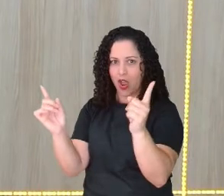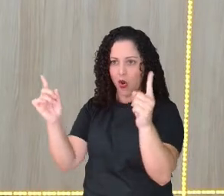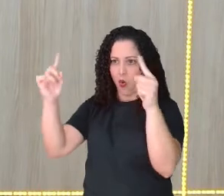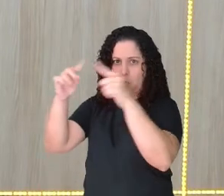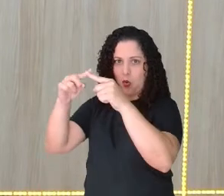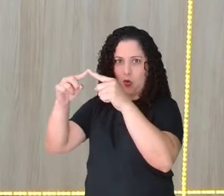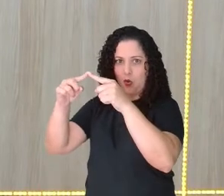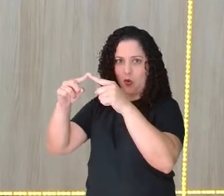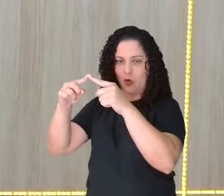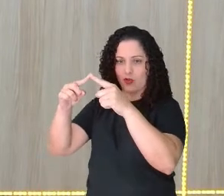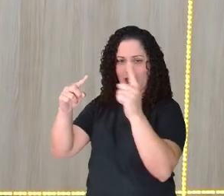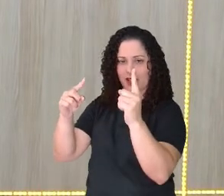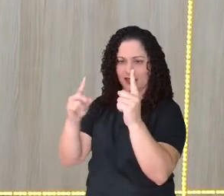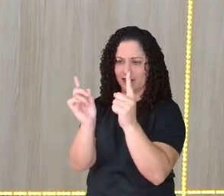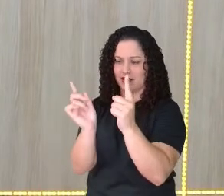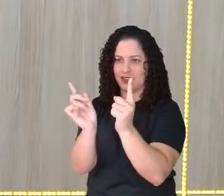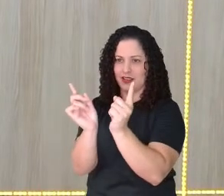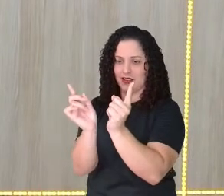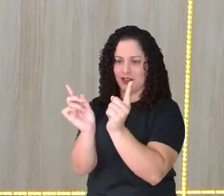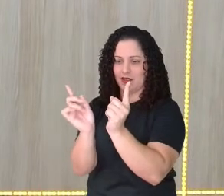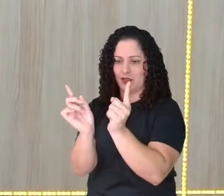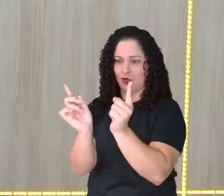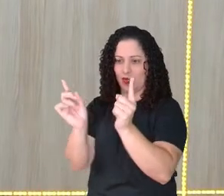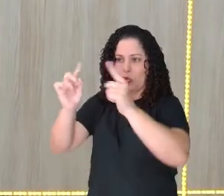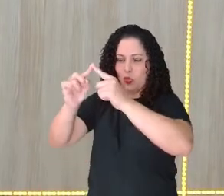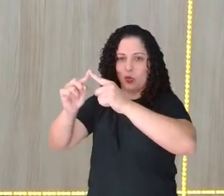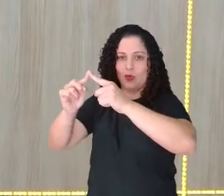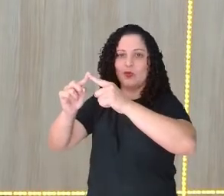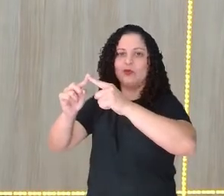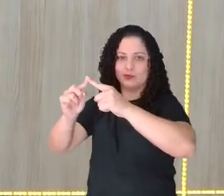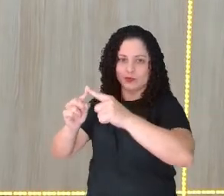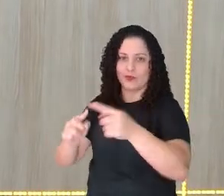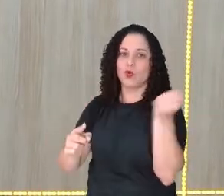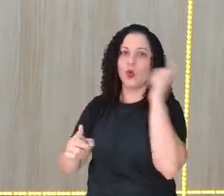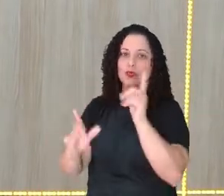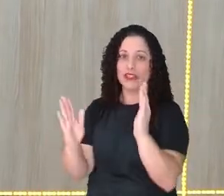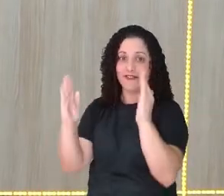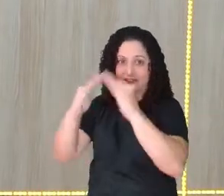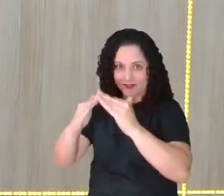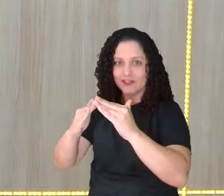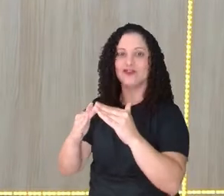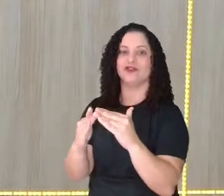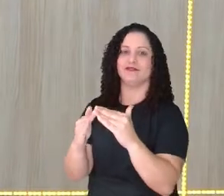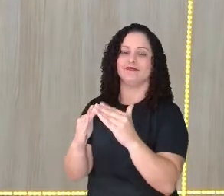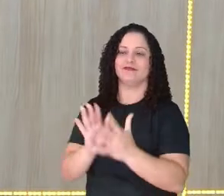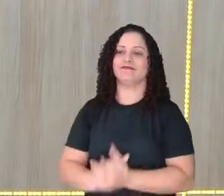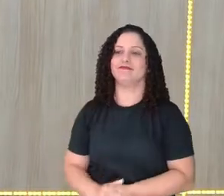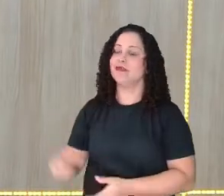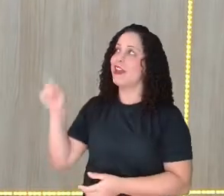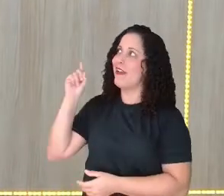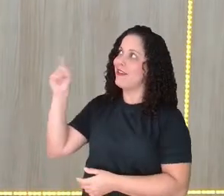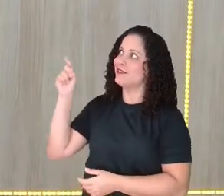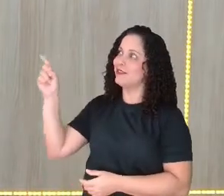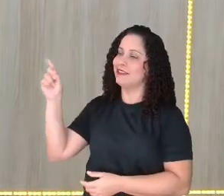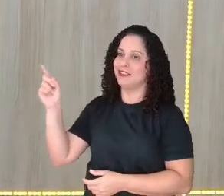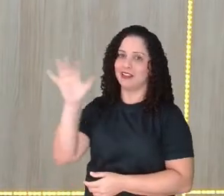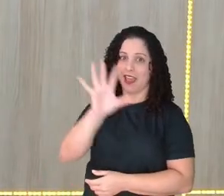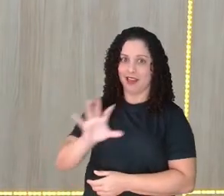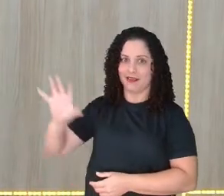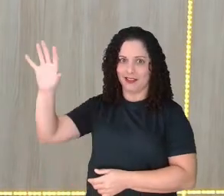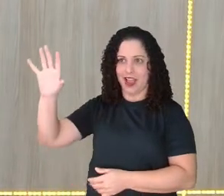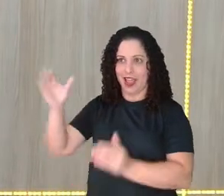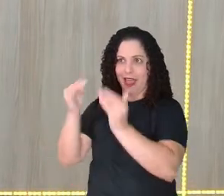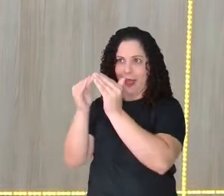poligonal que ligasse esses dois fins aqui de linhas poligonais, fechando ela. Se eu quisesse